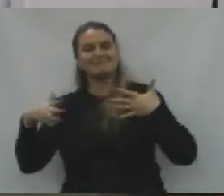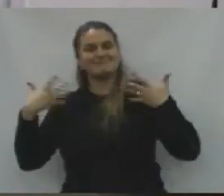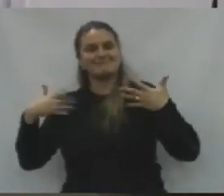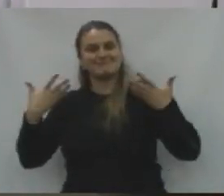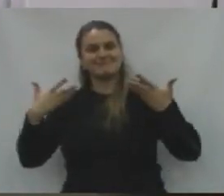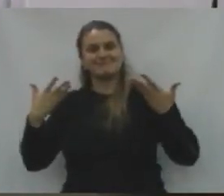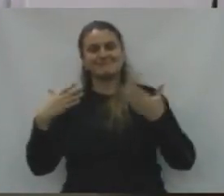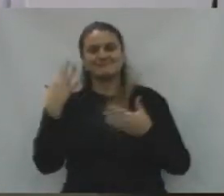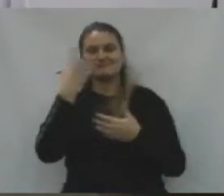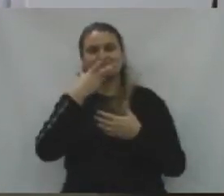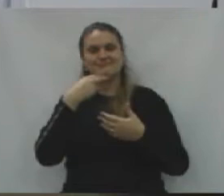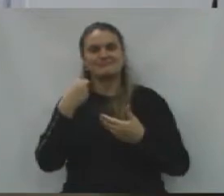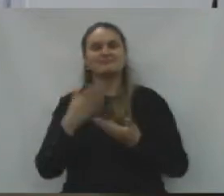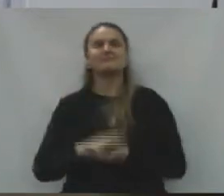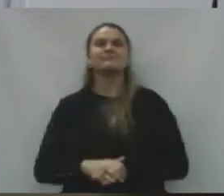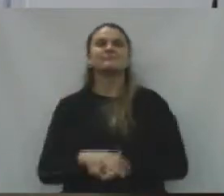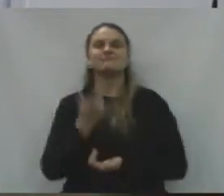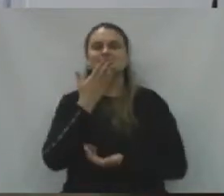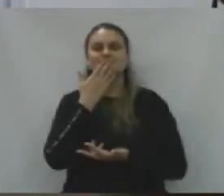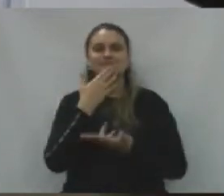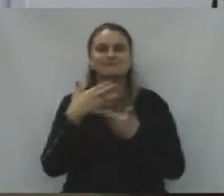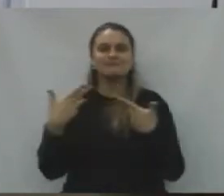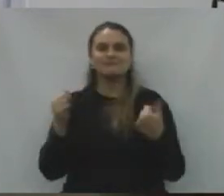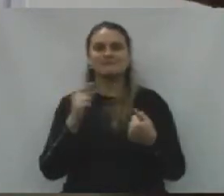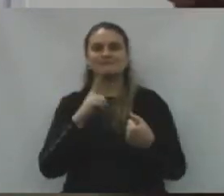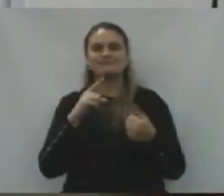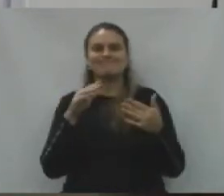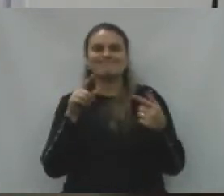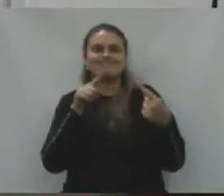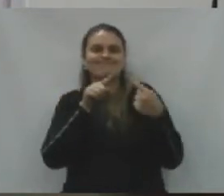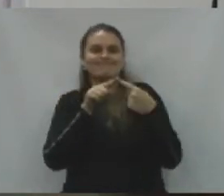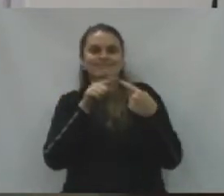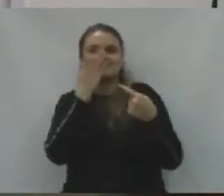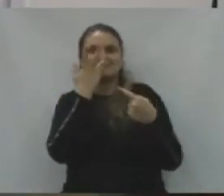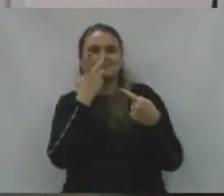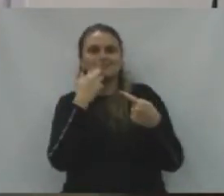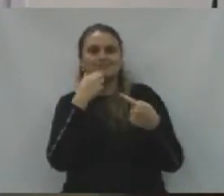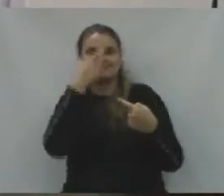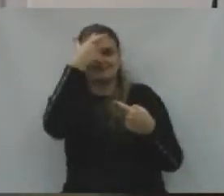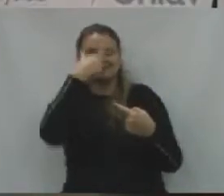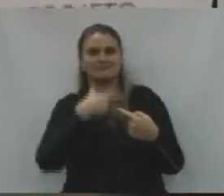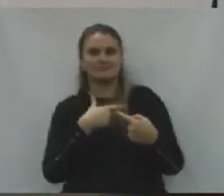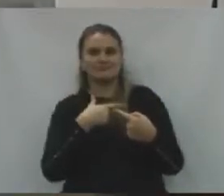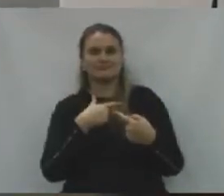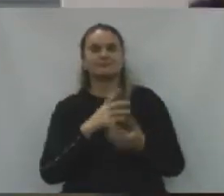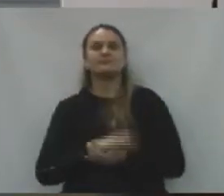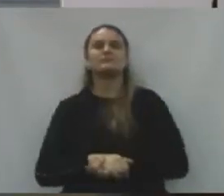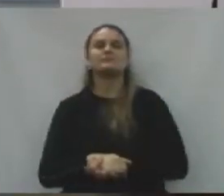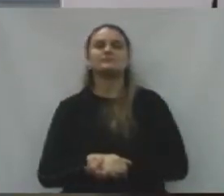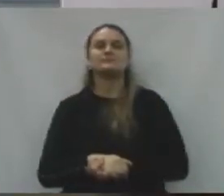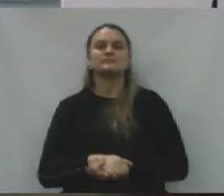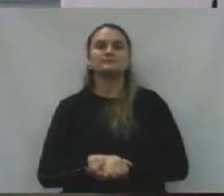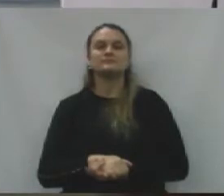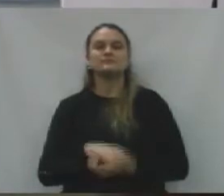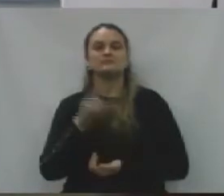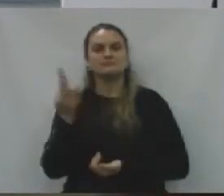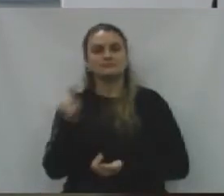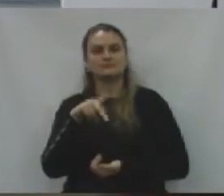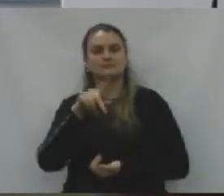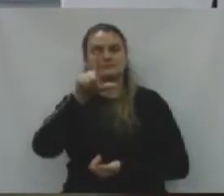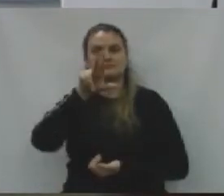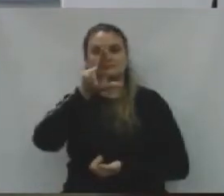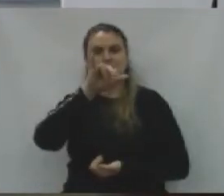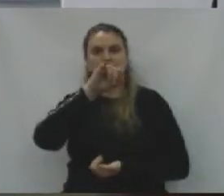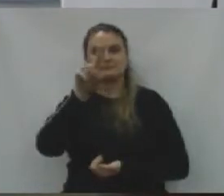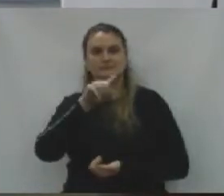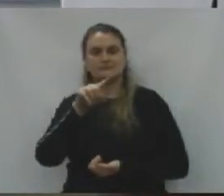alegre, mais divertido, mais descontraído, com a cara de uma criança. É um processo de humanização. O